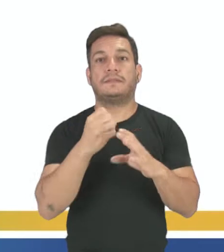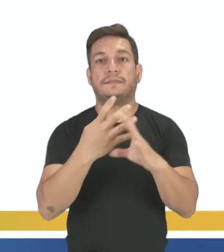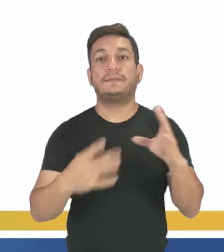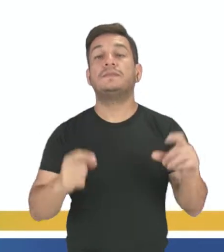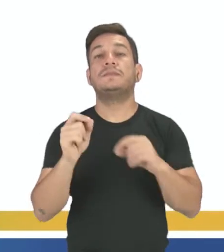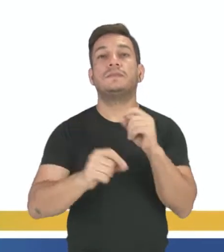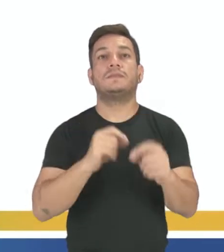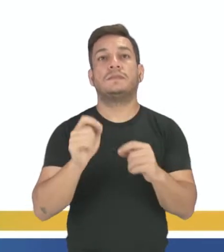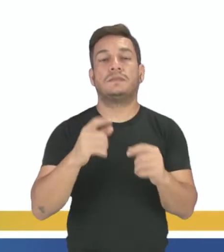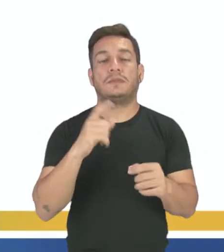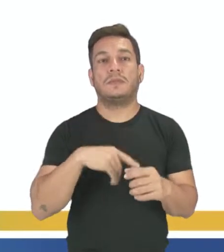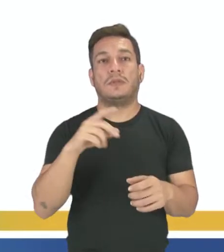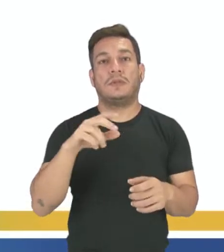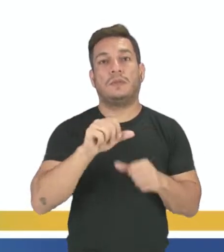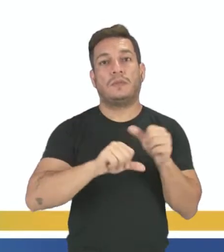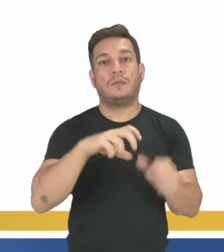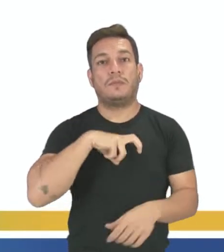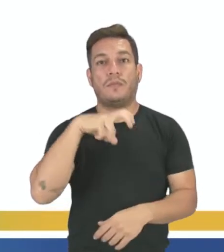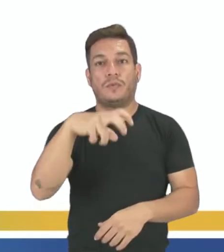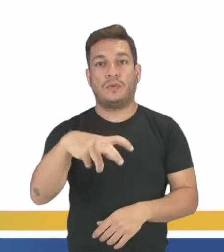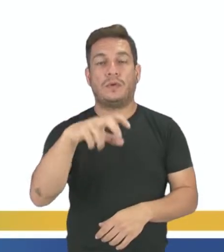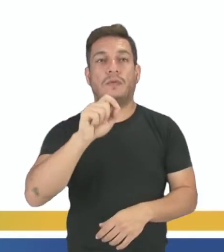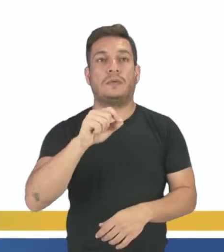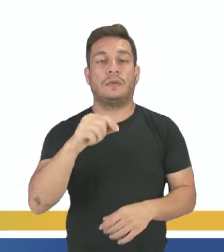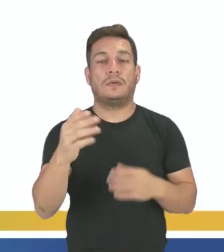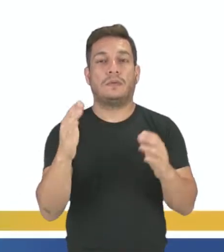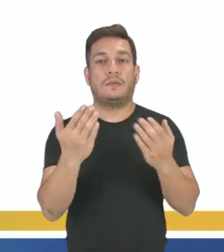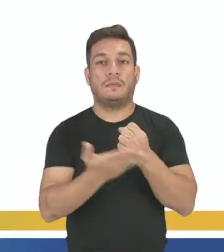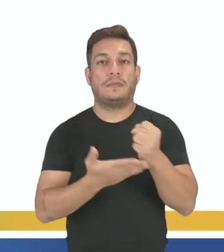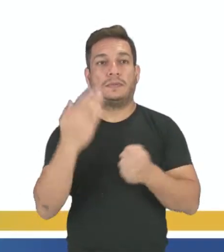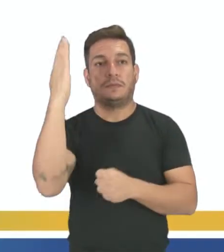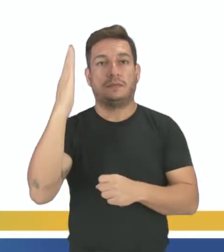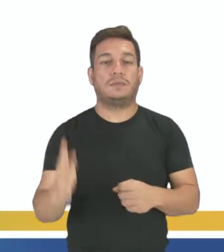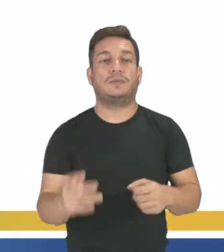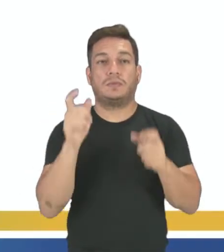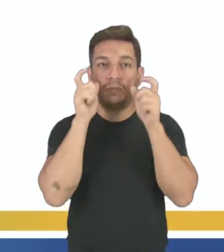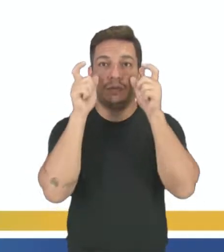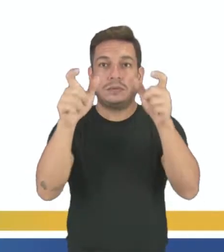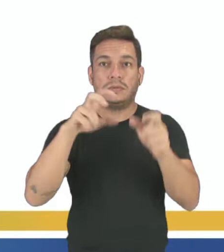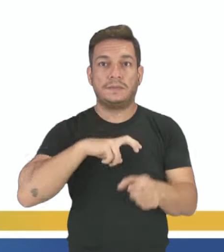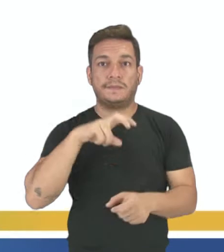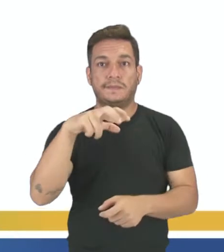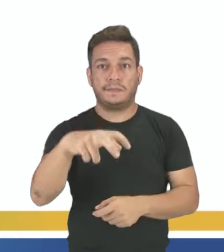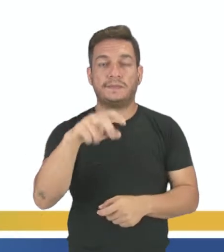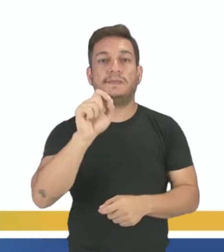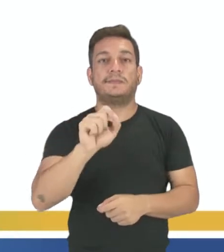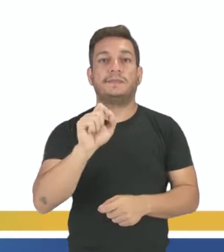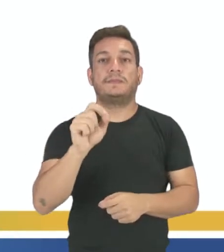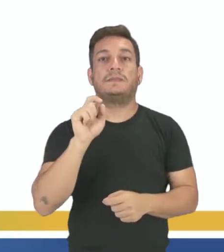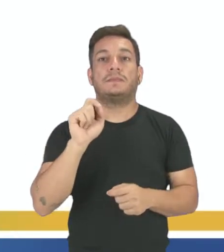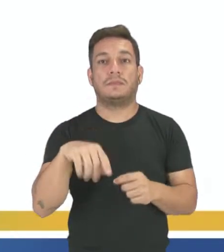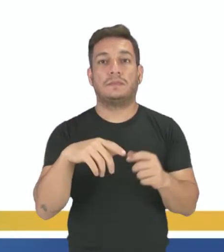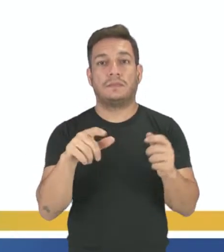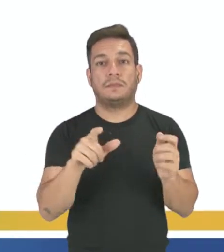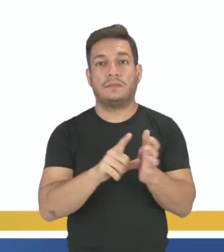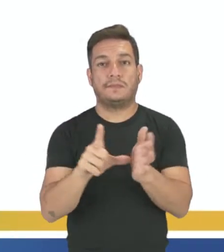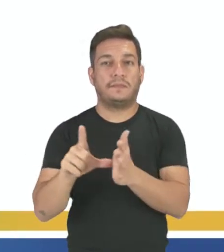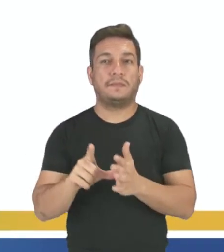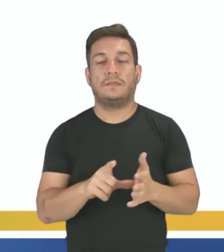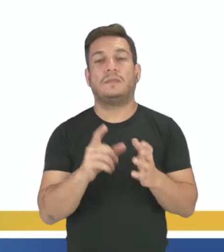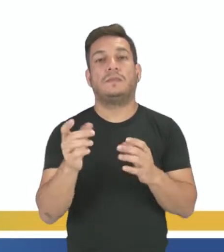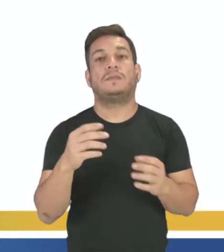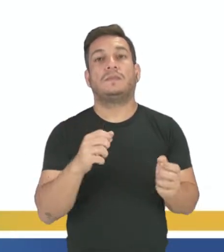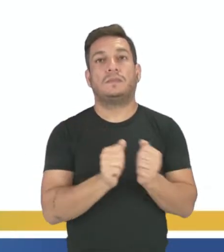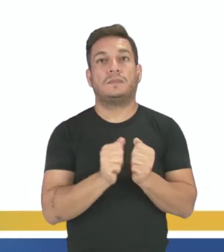certa marginalização de Portugal em relação ao Brasil. O interesse português neste momento era o comércio com as